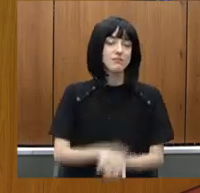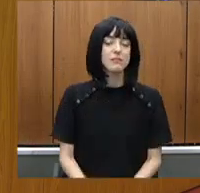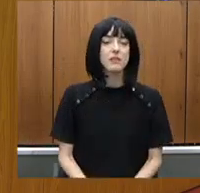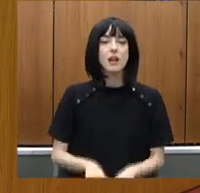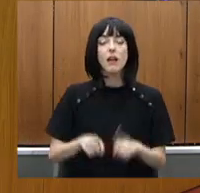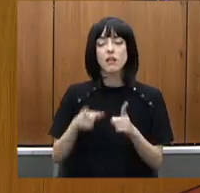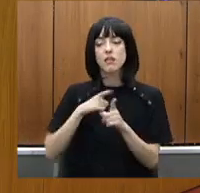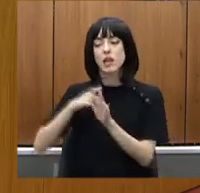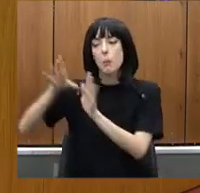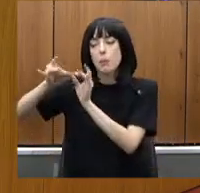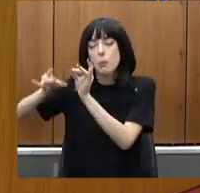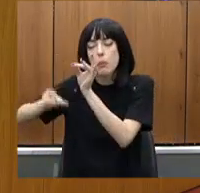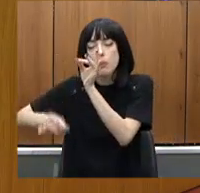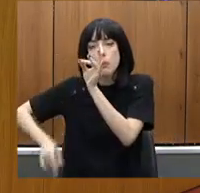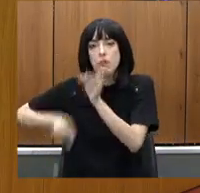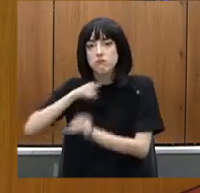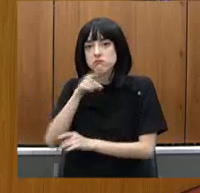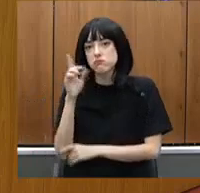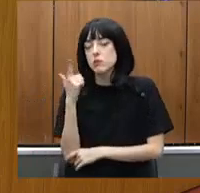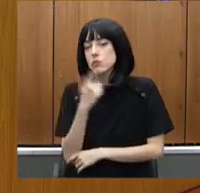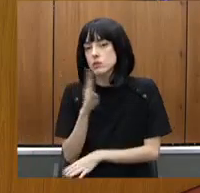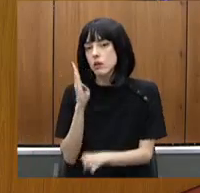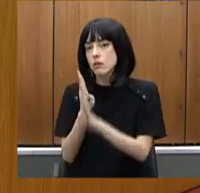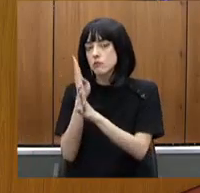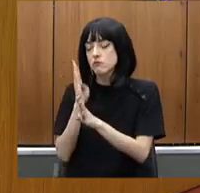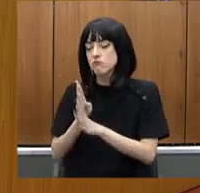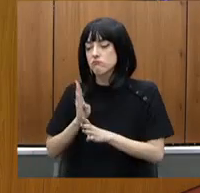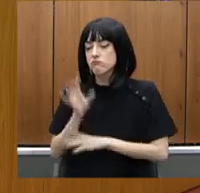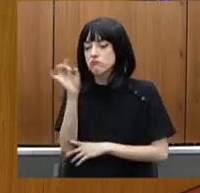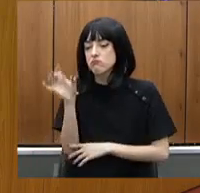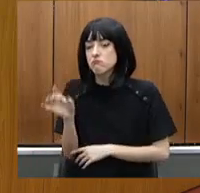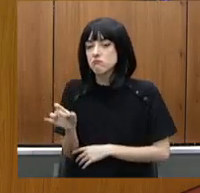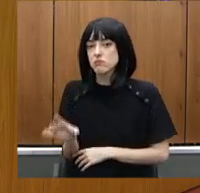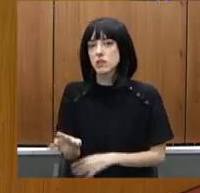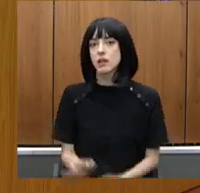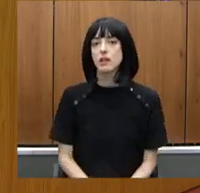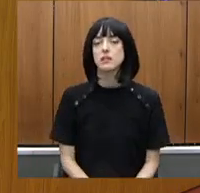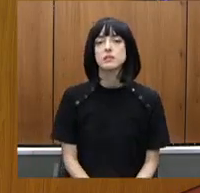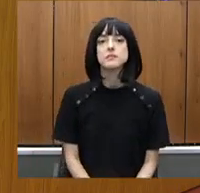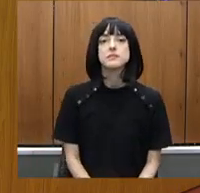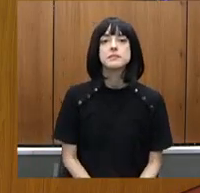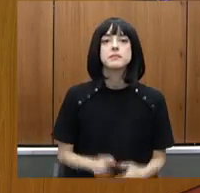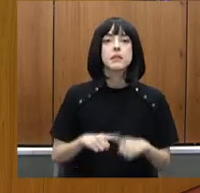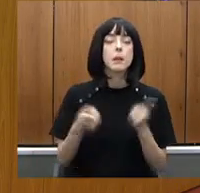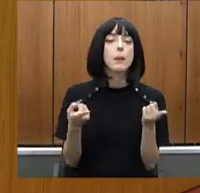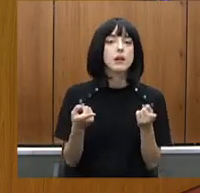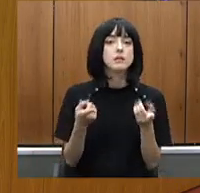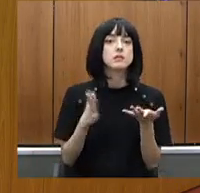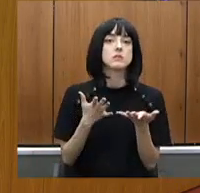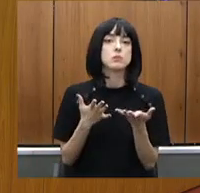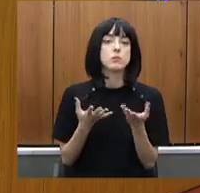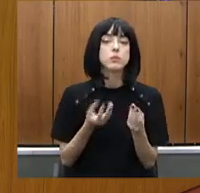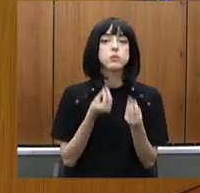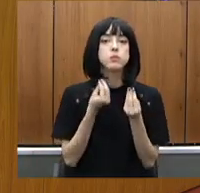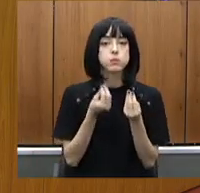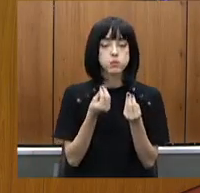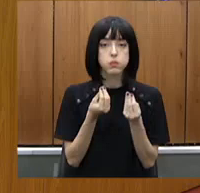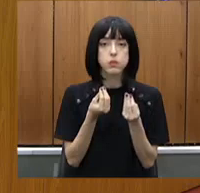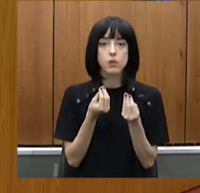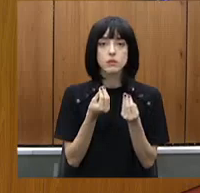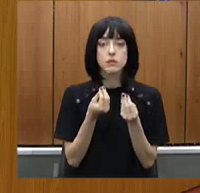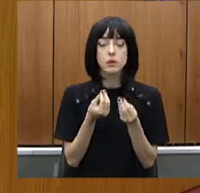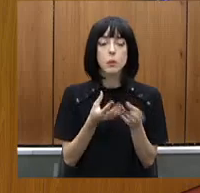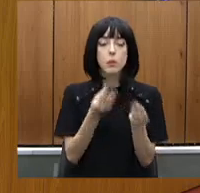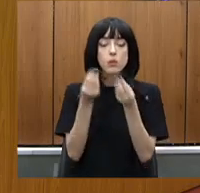registrar que com certeza boa boa parte do nosso recurso principalmente aquelas viaturas principalmente para sua erguer a nossa